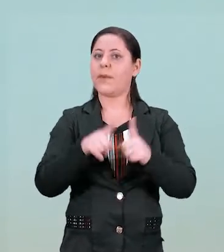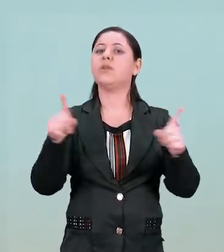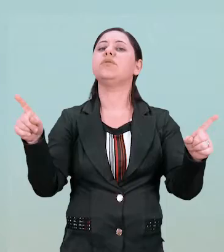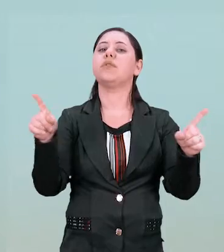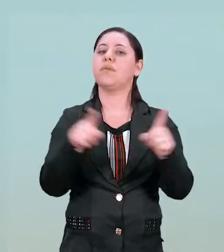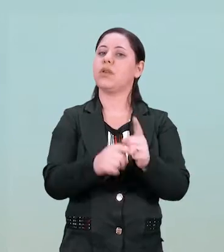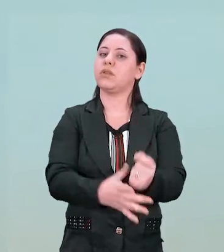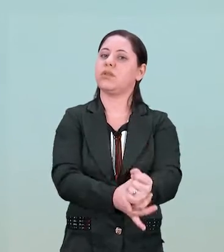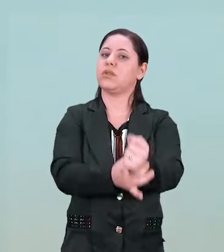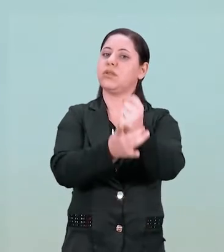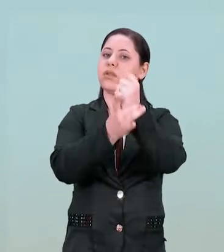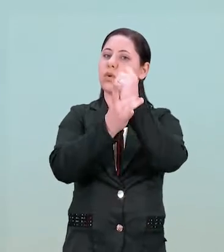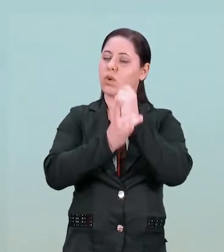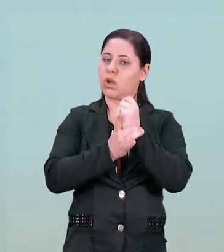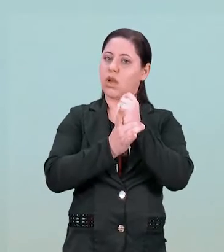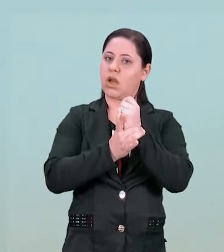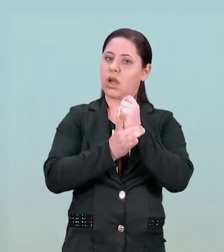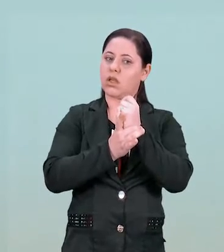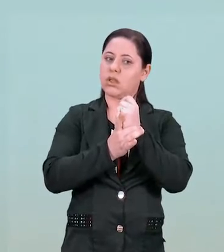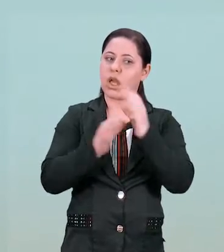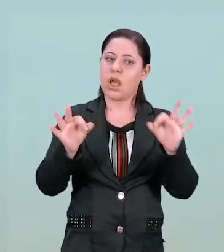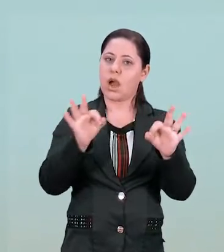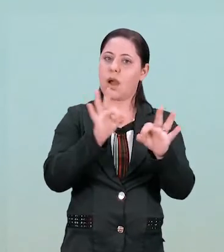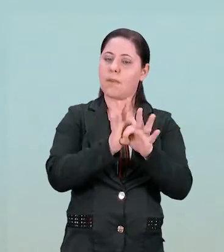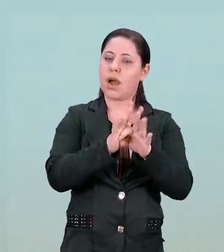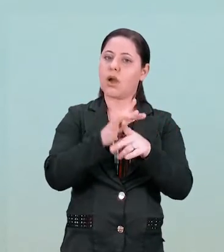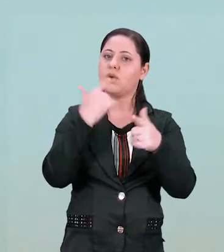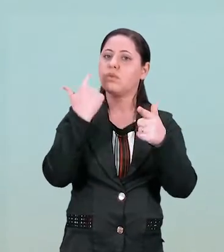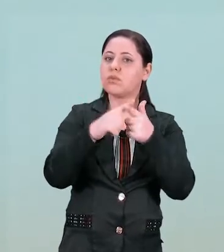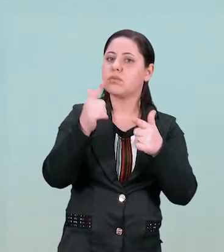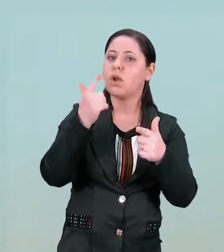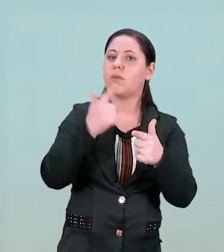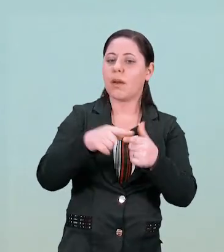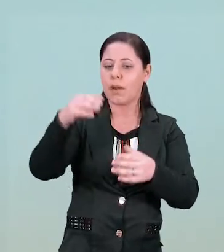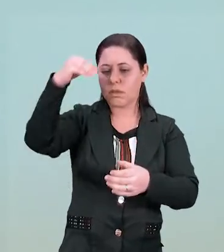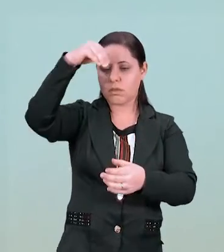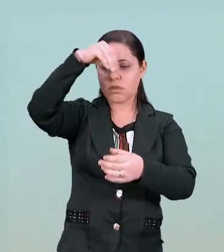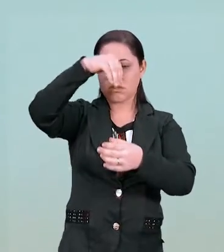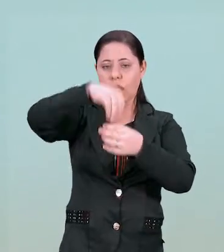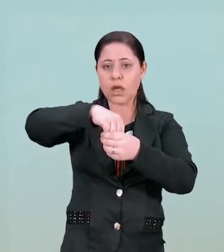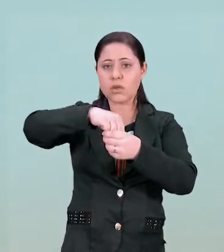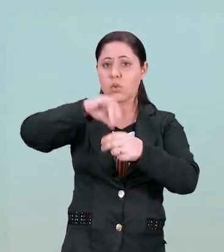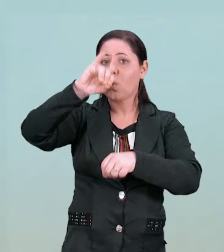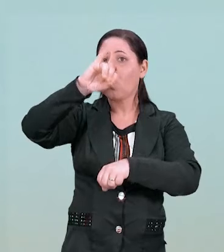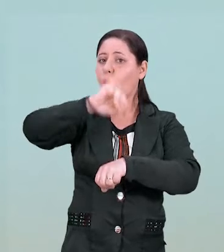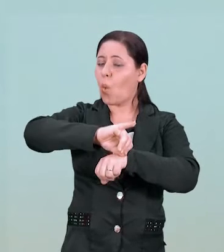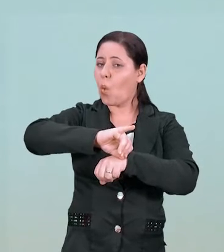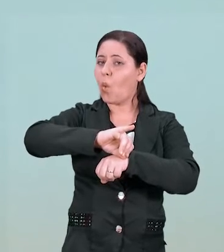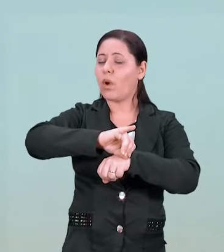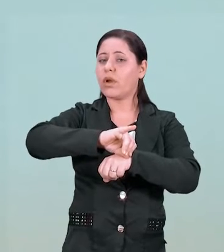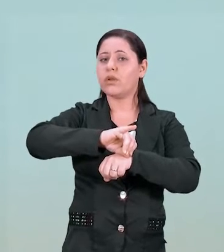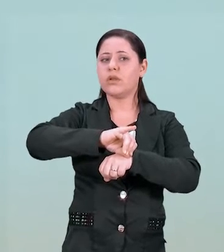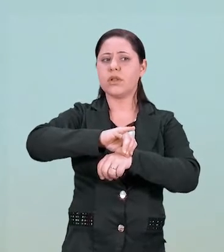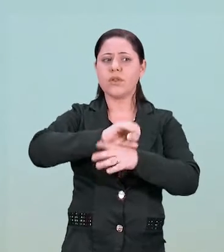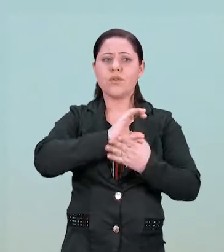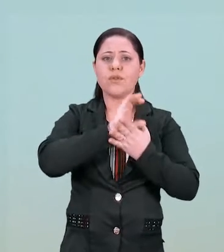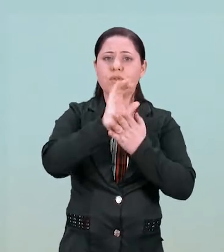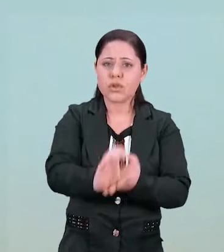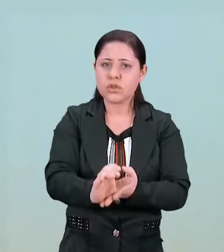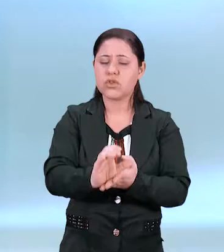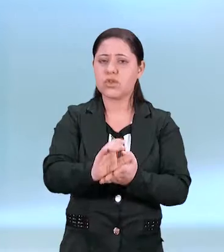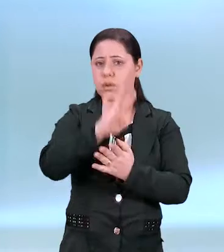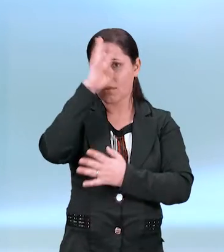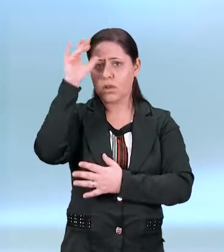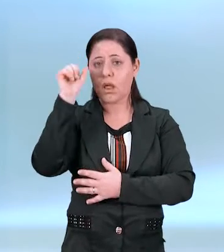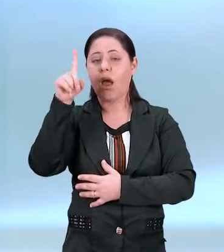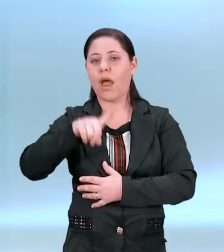e os reflexos desses crimes nos grandes centros consumidores. E investir no Mato Grosso do Sul, digo sempre, é uma forma